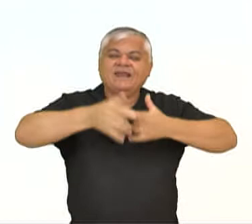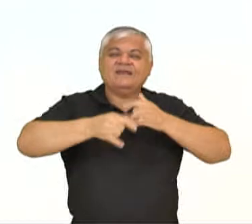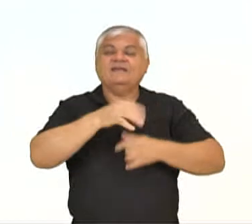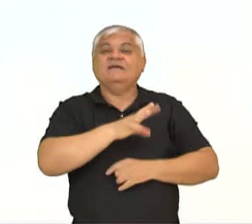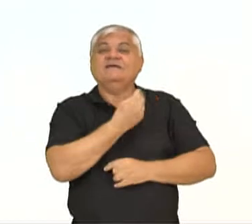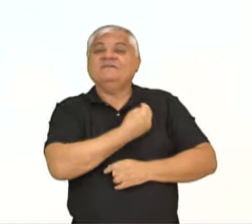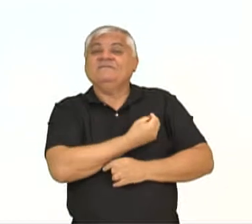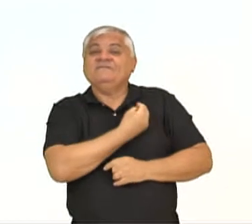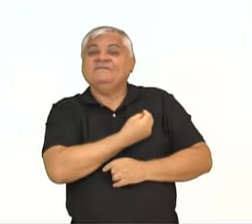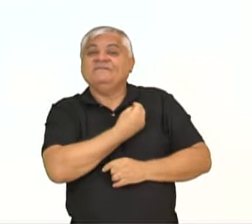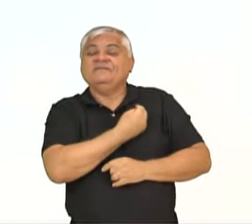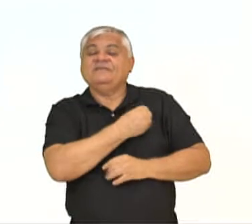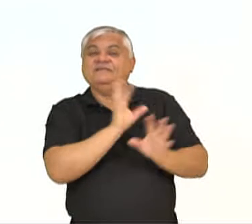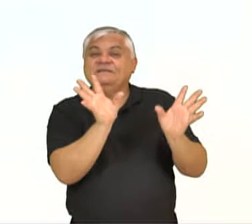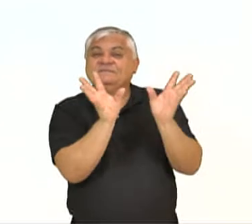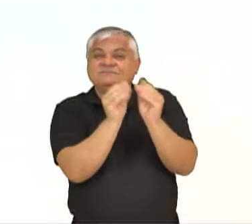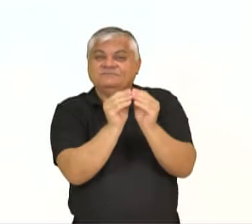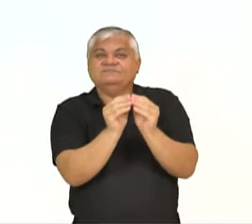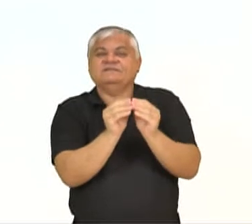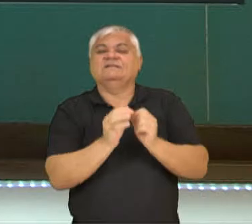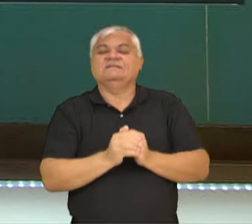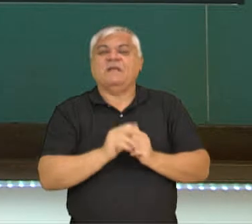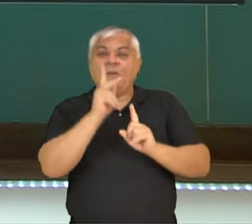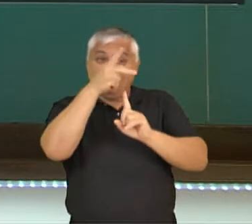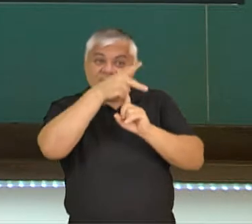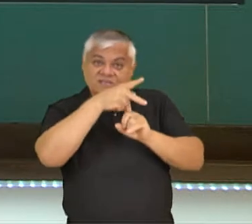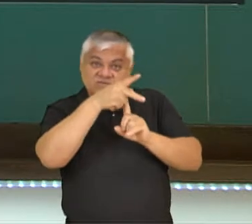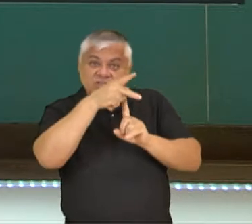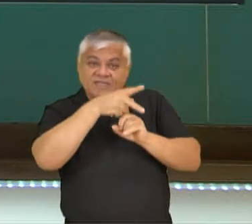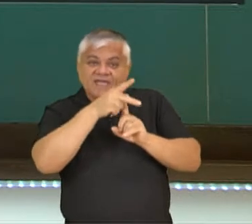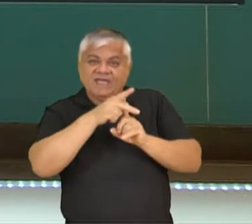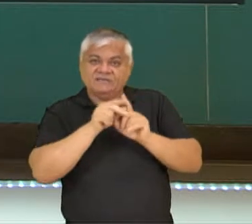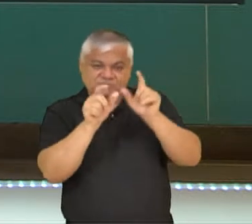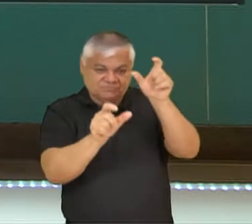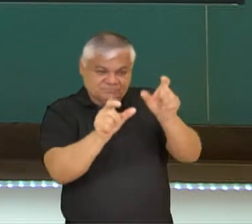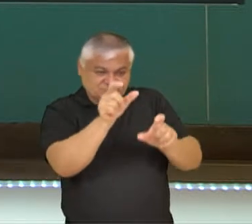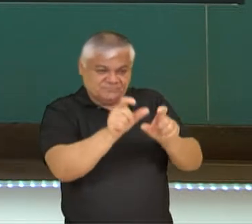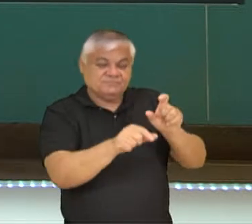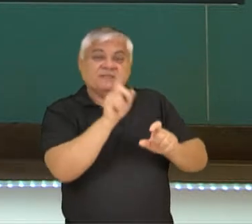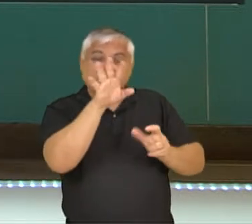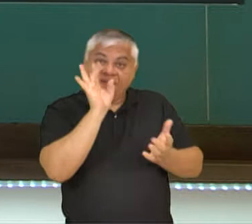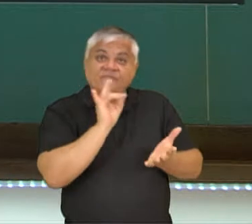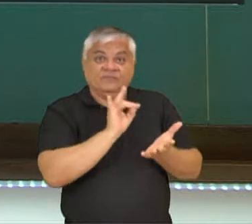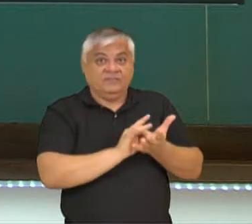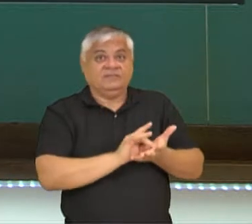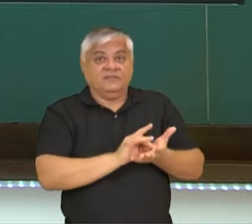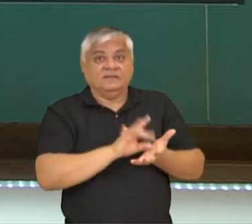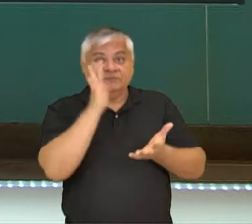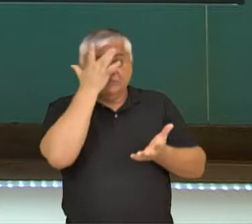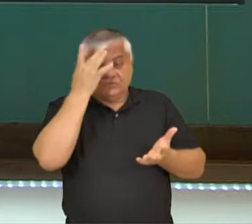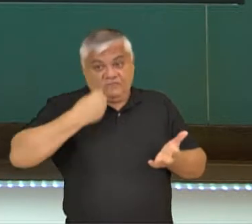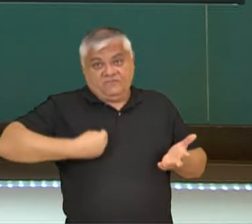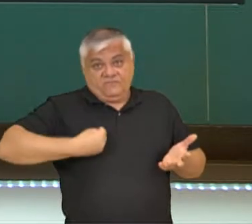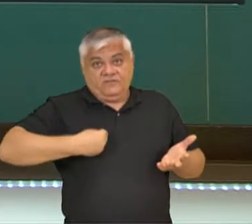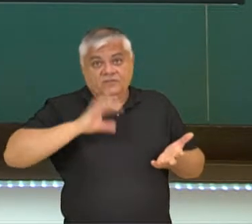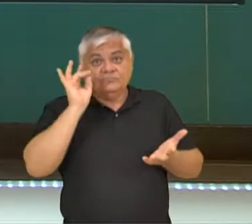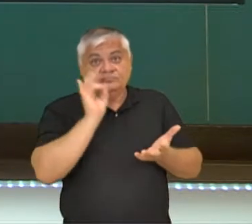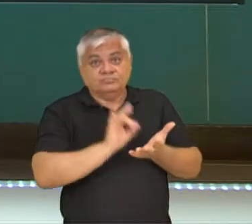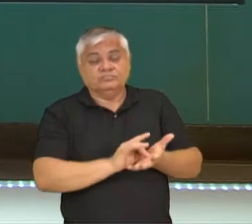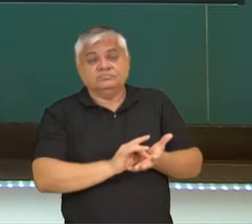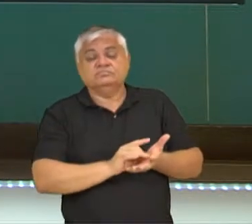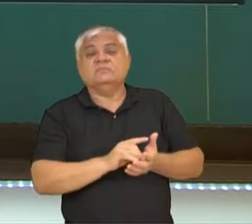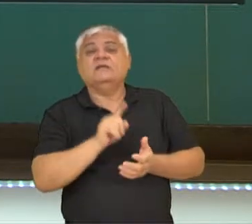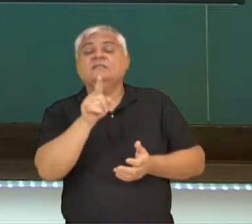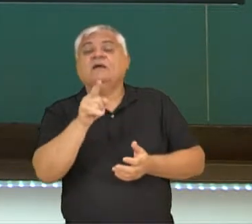uma narração curta. Ou seja, os personagens, eles são baseados em fatos reais, são personagens comuns, em